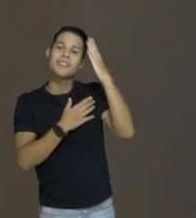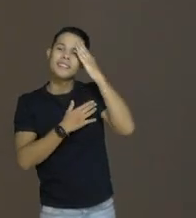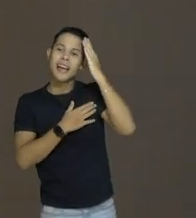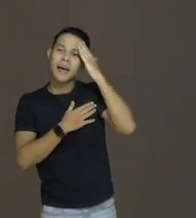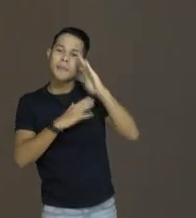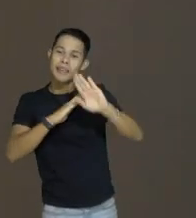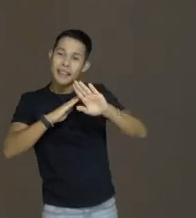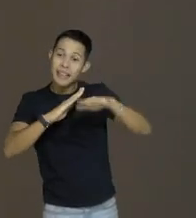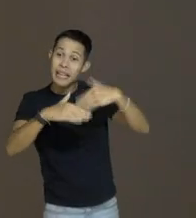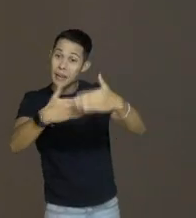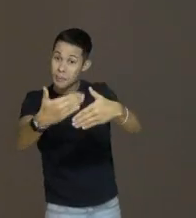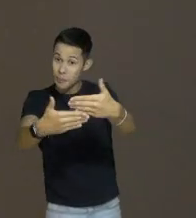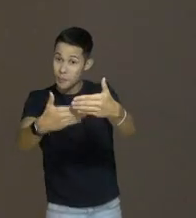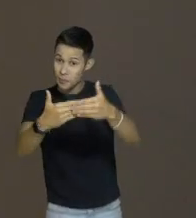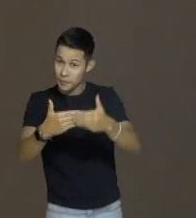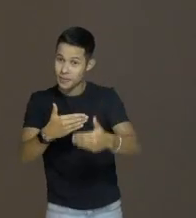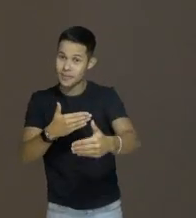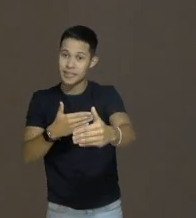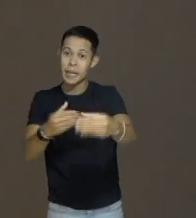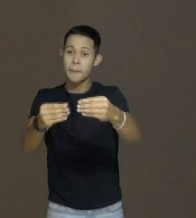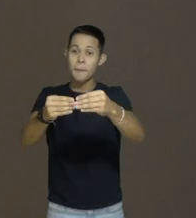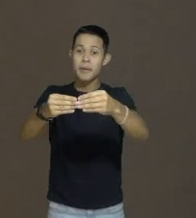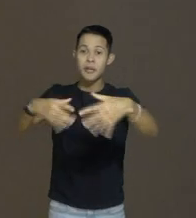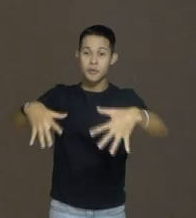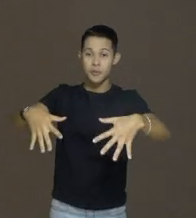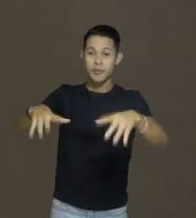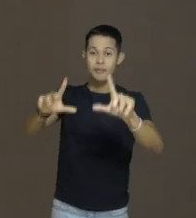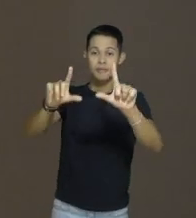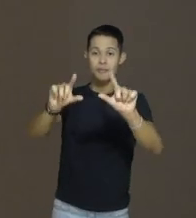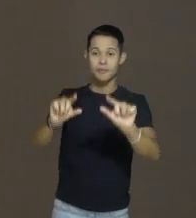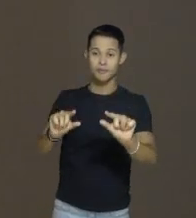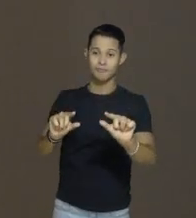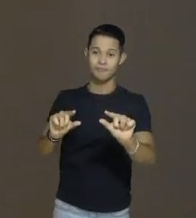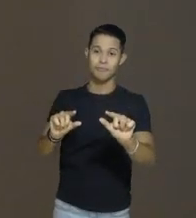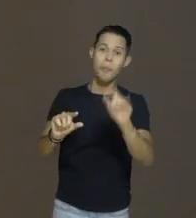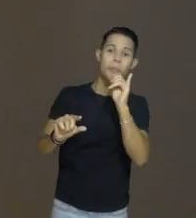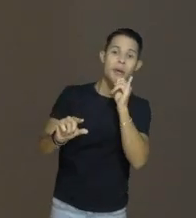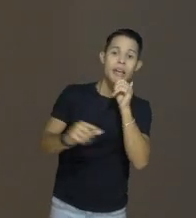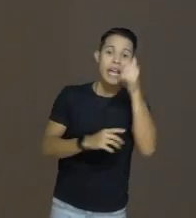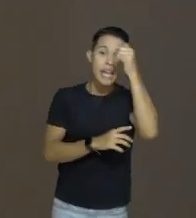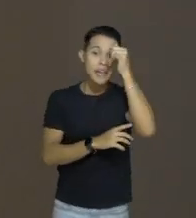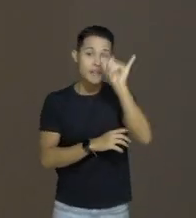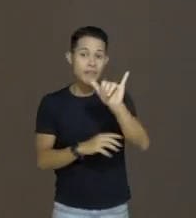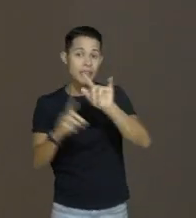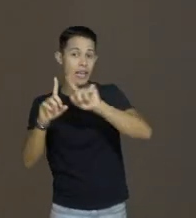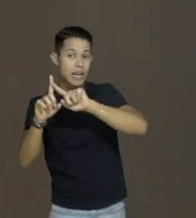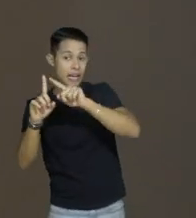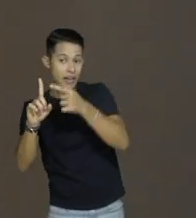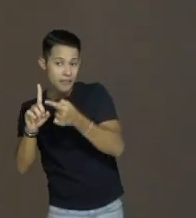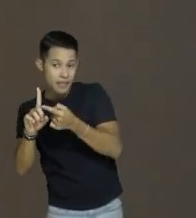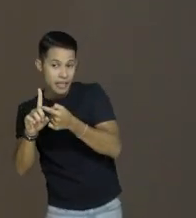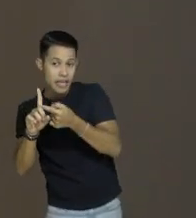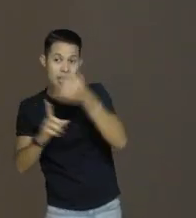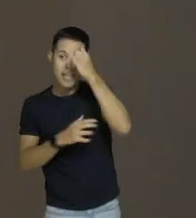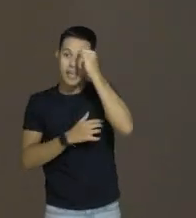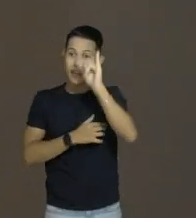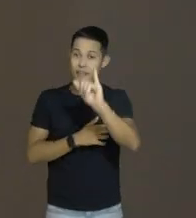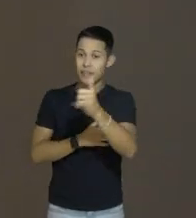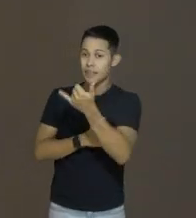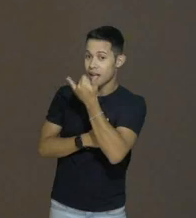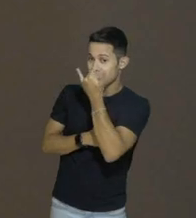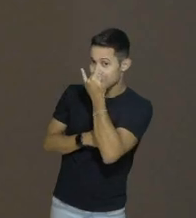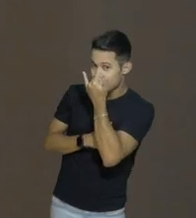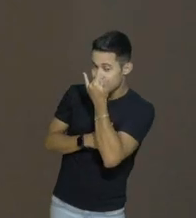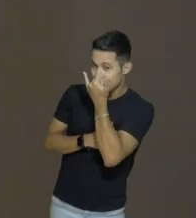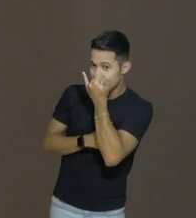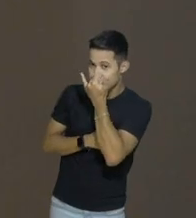penitenciária, eles não pagam hospital, eles não pagam gravidez prematura. Então, na